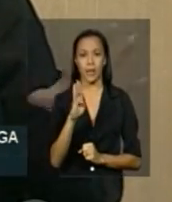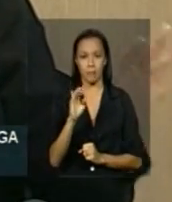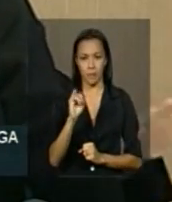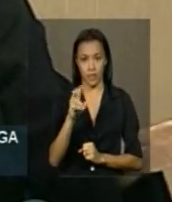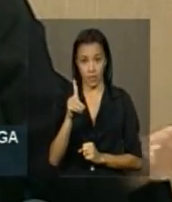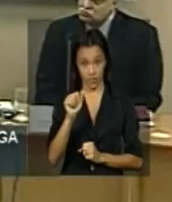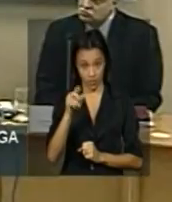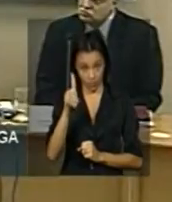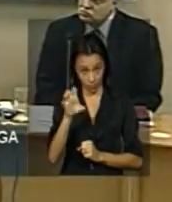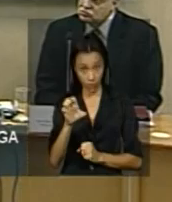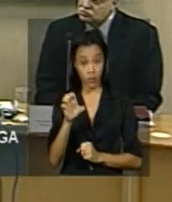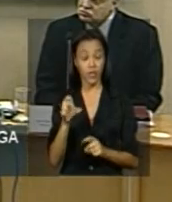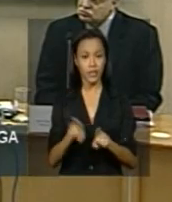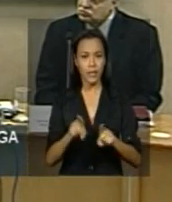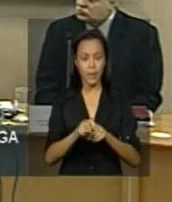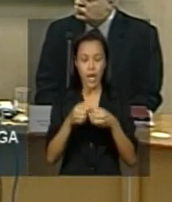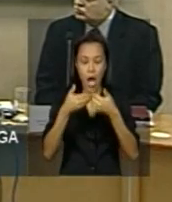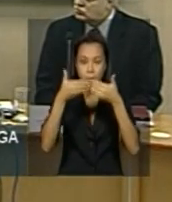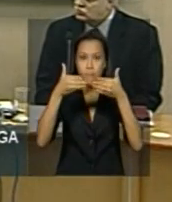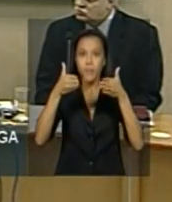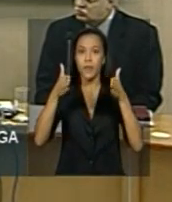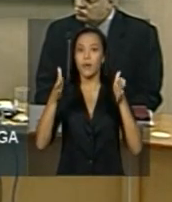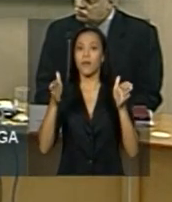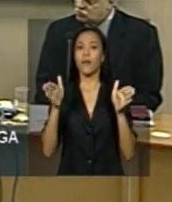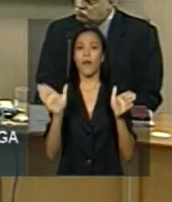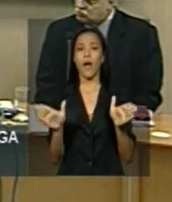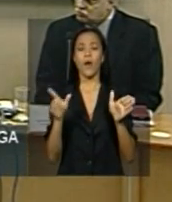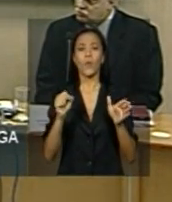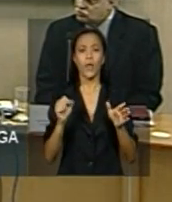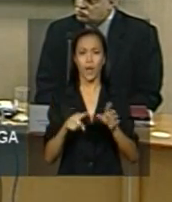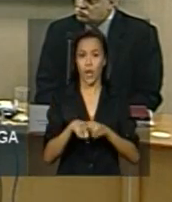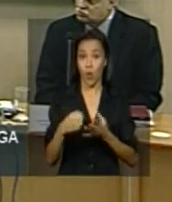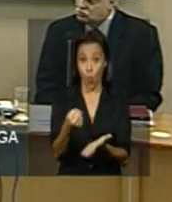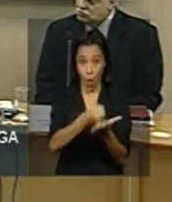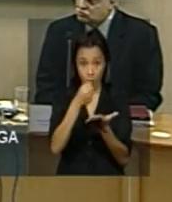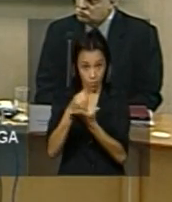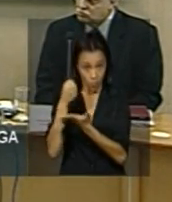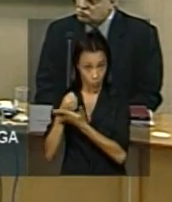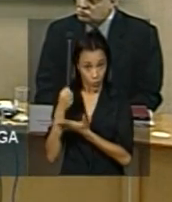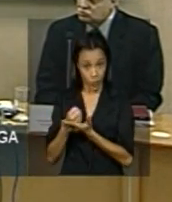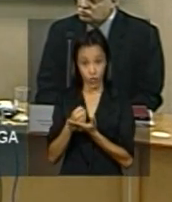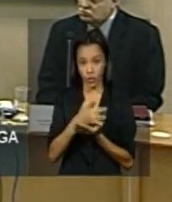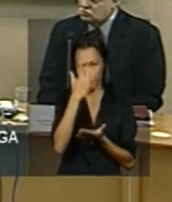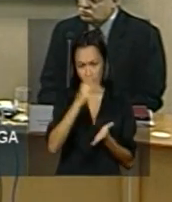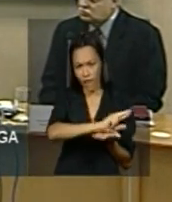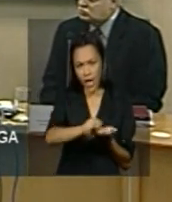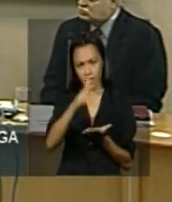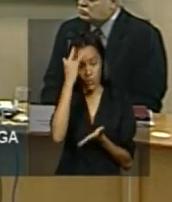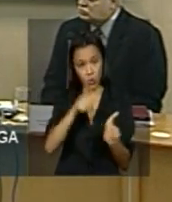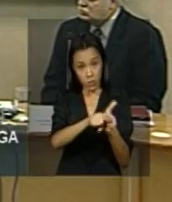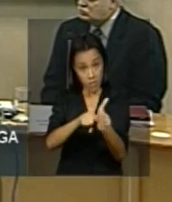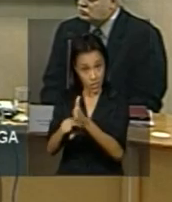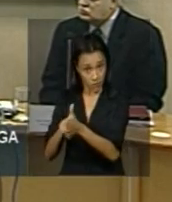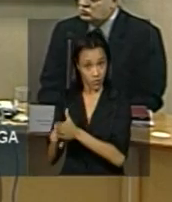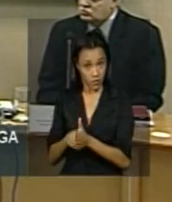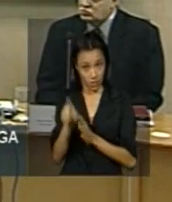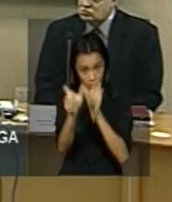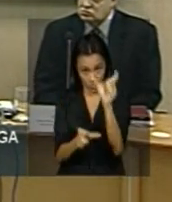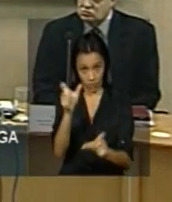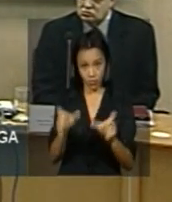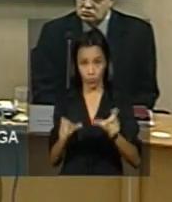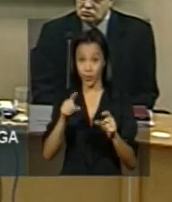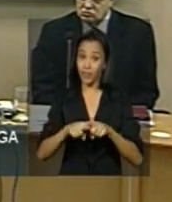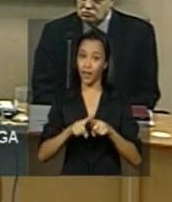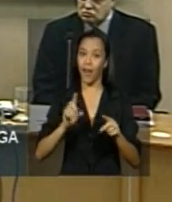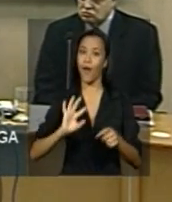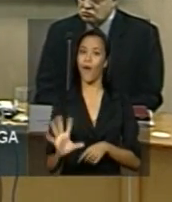também o desafio de ampliar a rede eh a cooperação com a rede de pesquisadores na Amazônia em relação à questão de mudança do clima e desmatamento